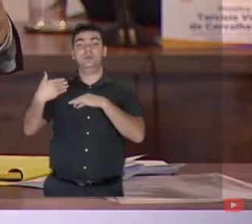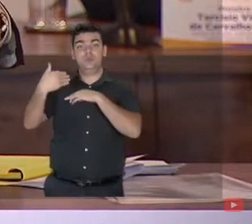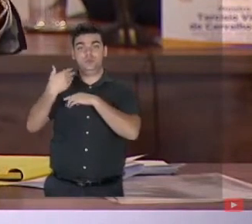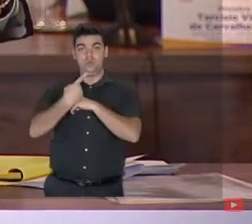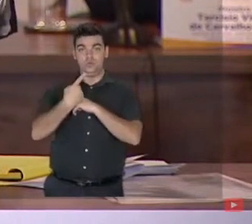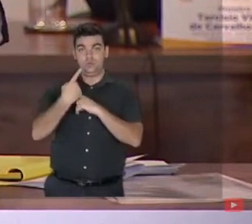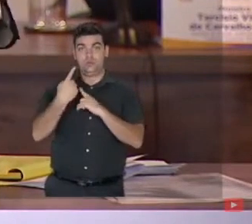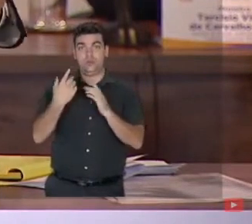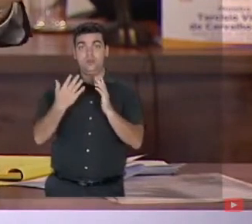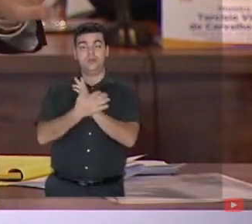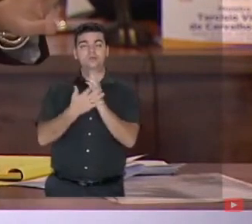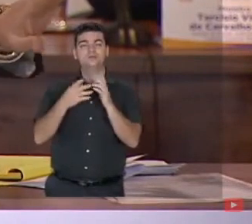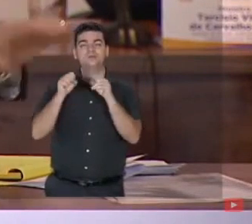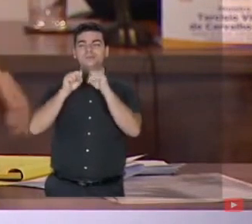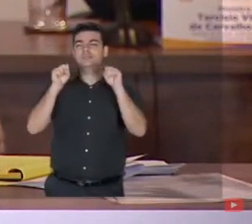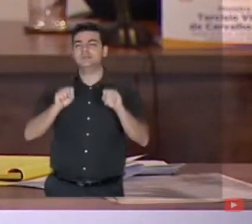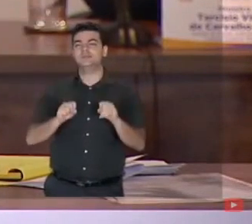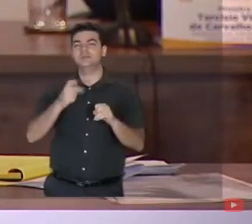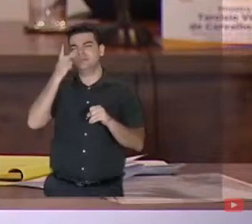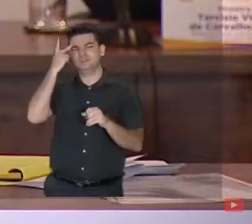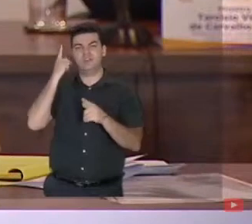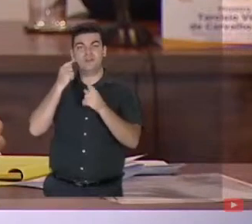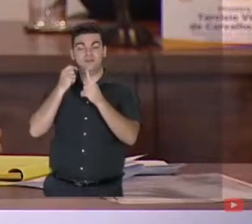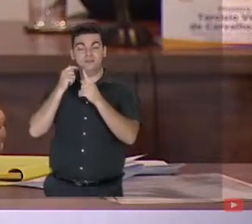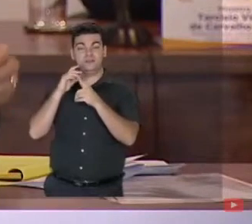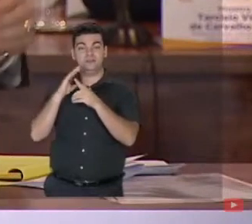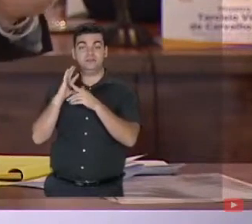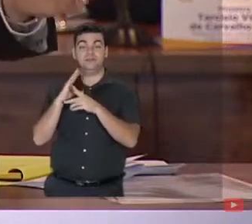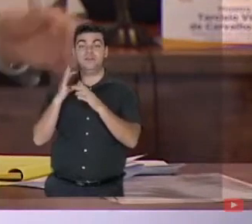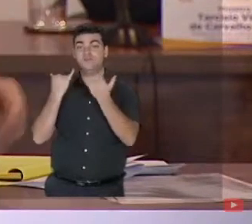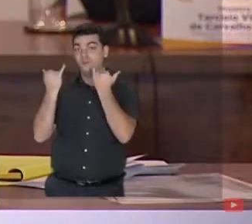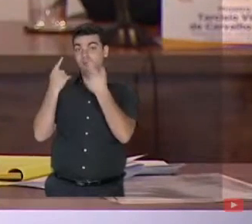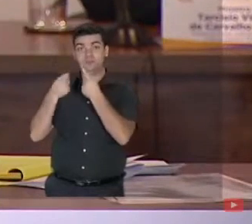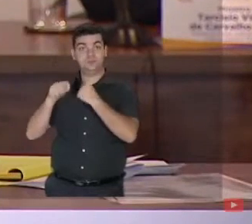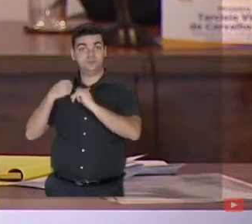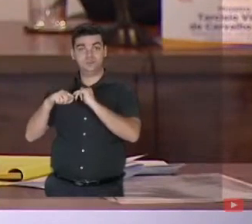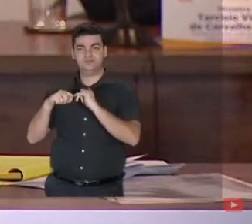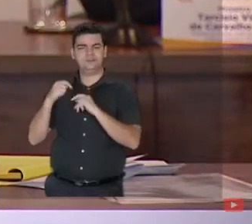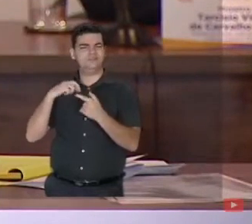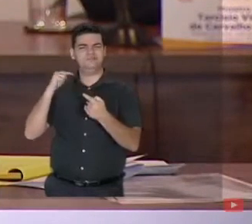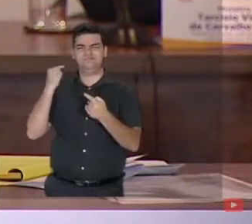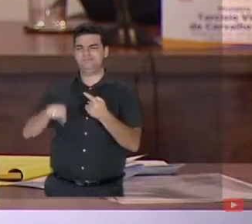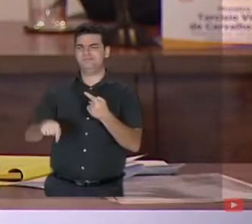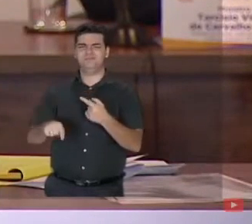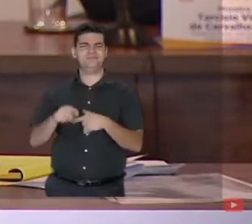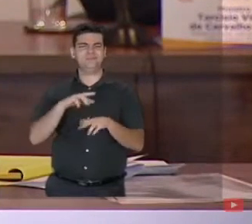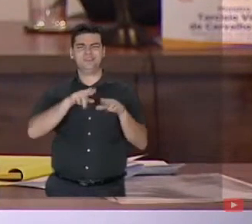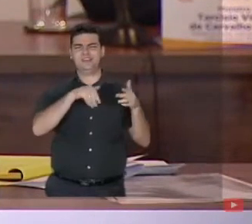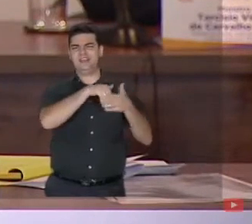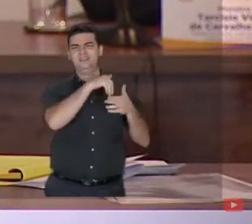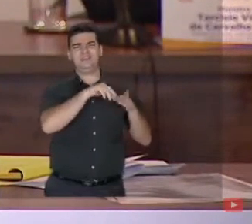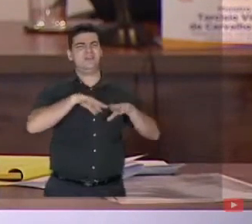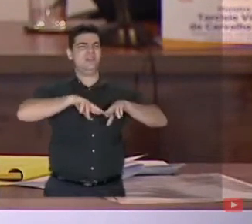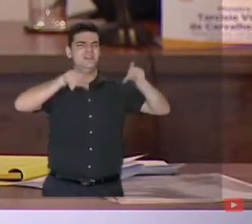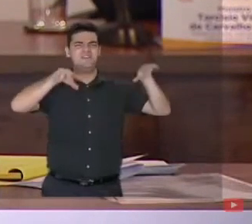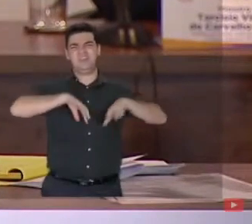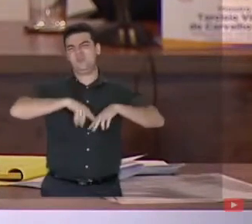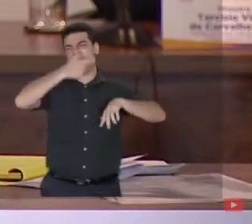um sistema antigo e que não tem nenhuma relação com os servidores onde são processados os dados do sistema